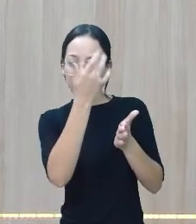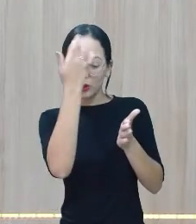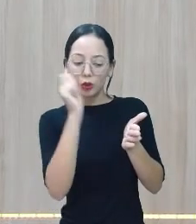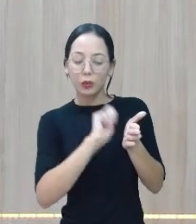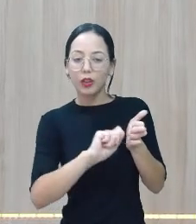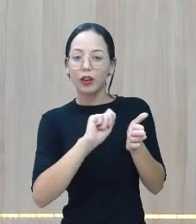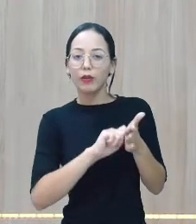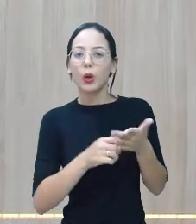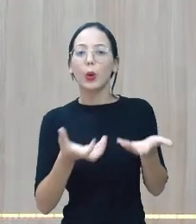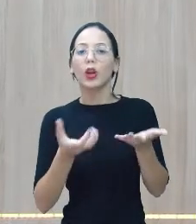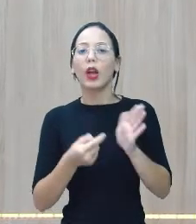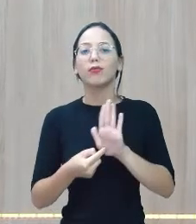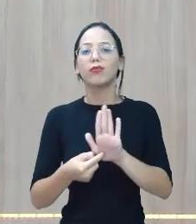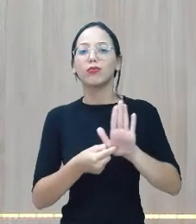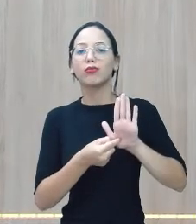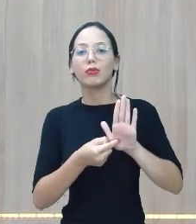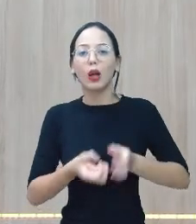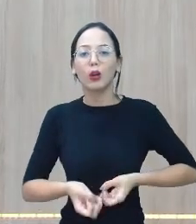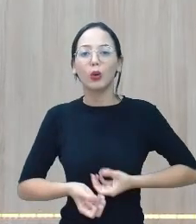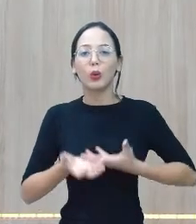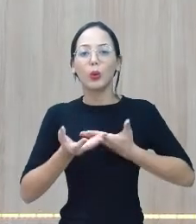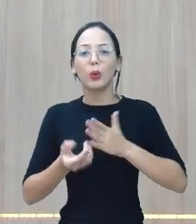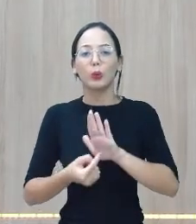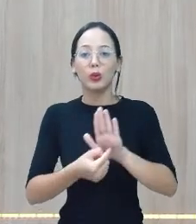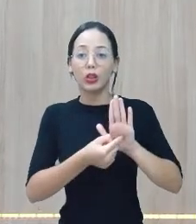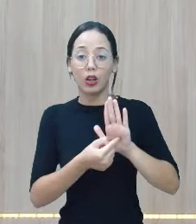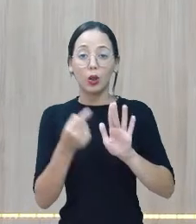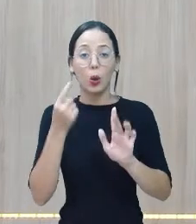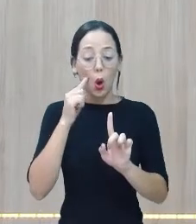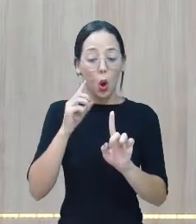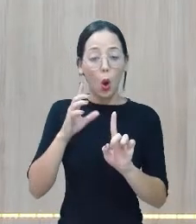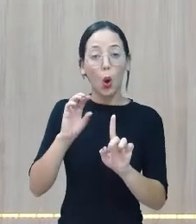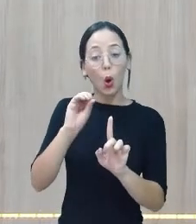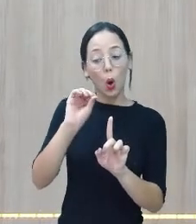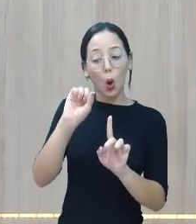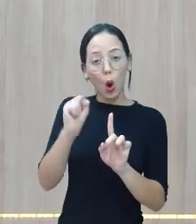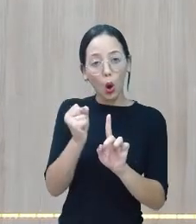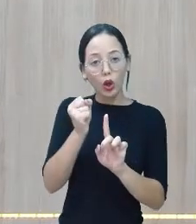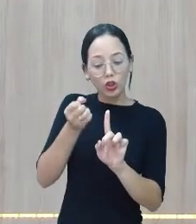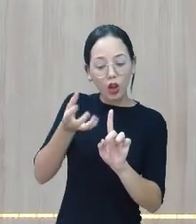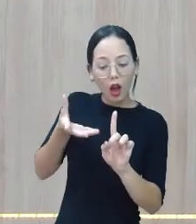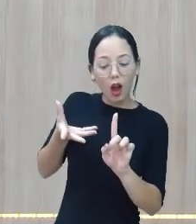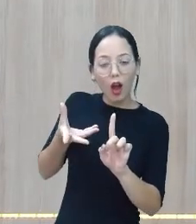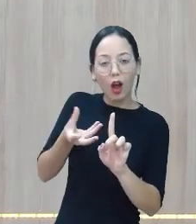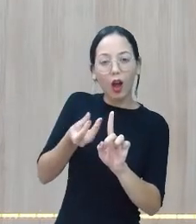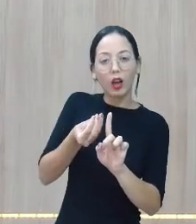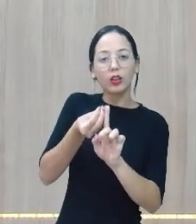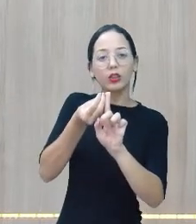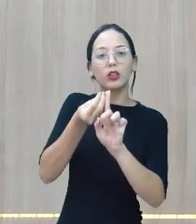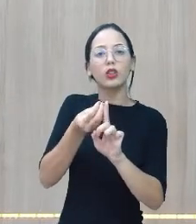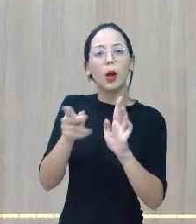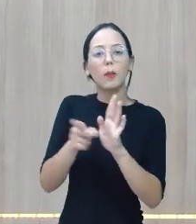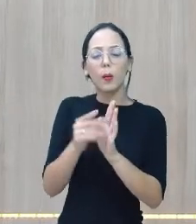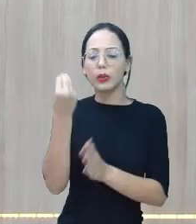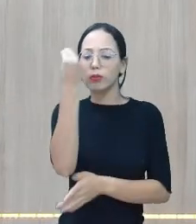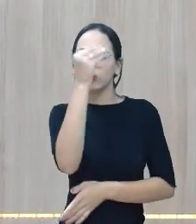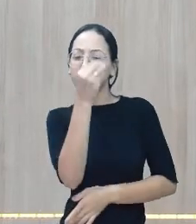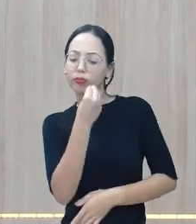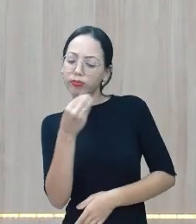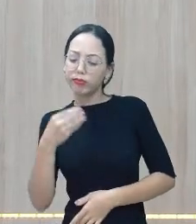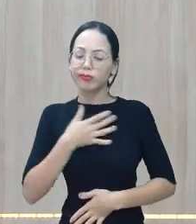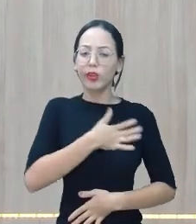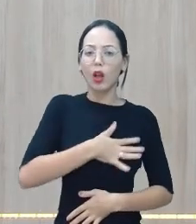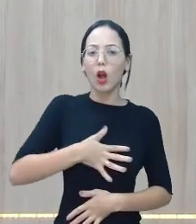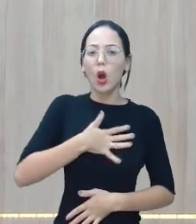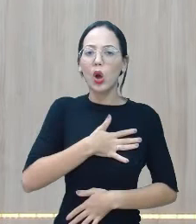quer mostrar. Então, nós temos o artista, os artistas que são vaidosos